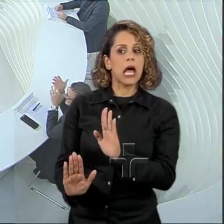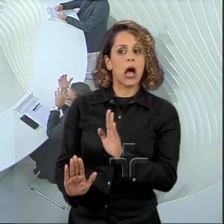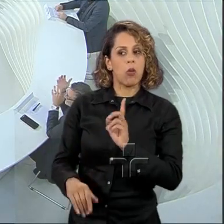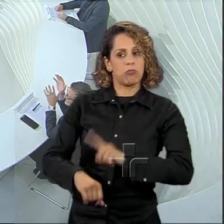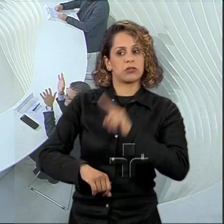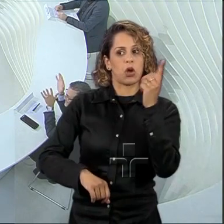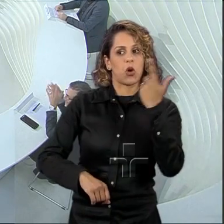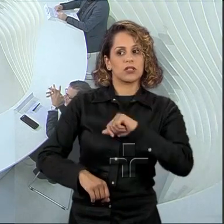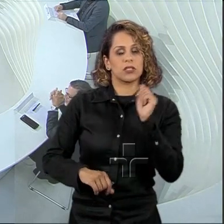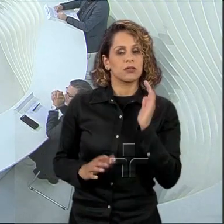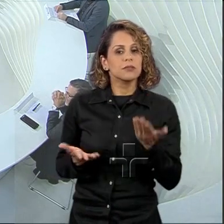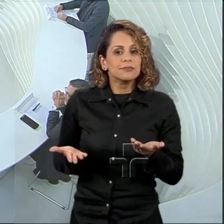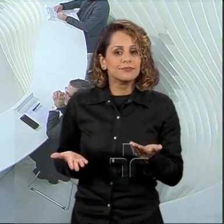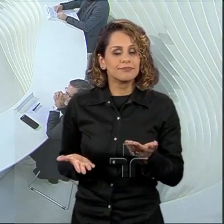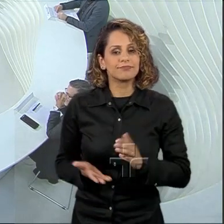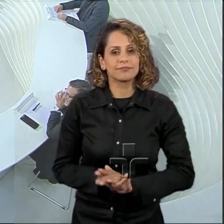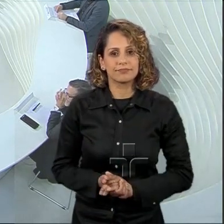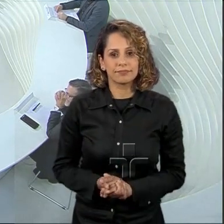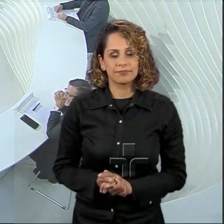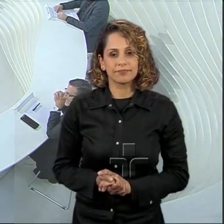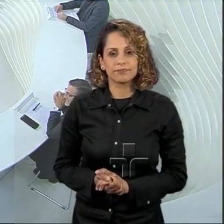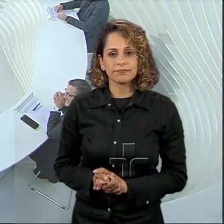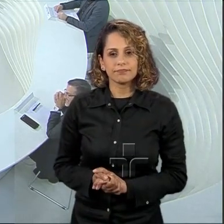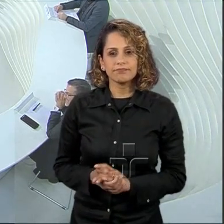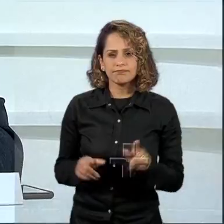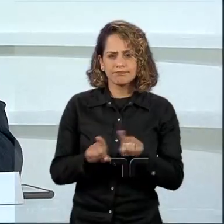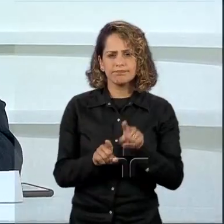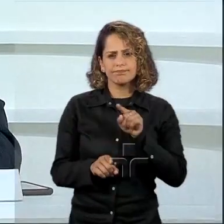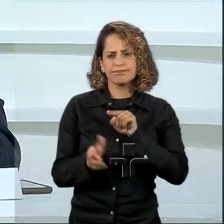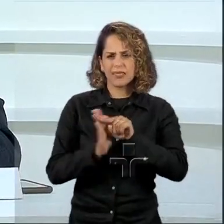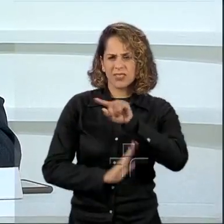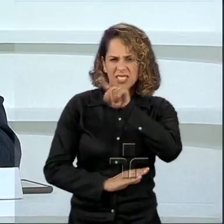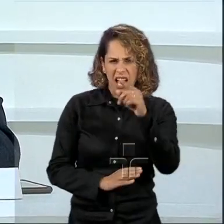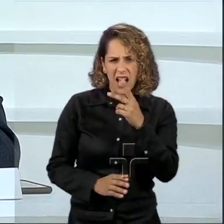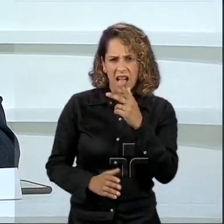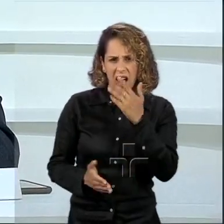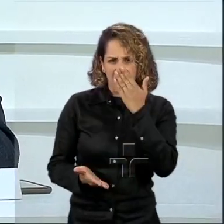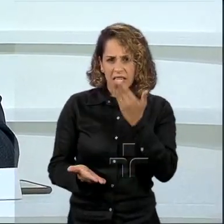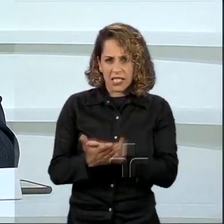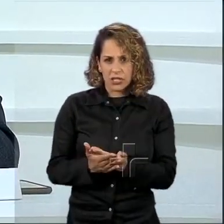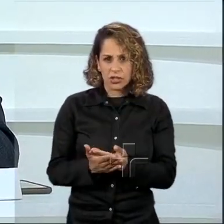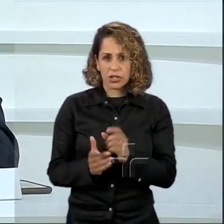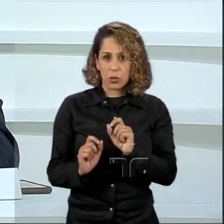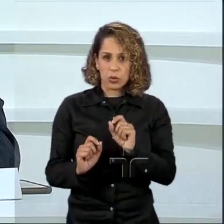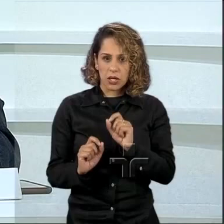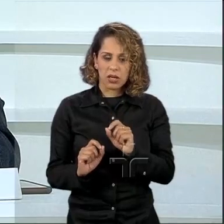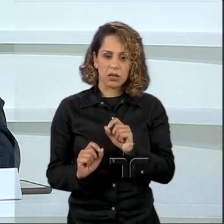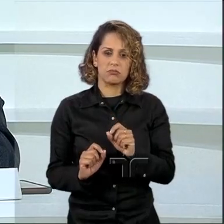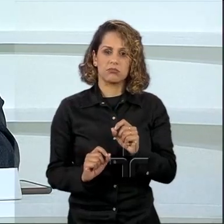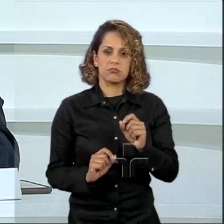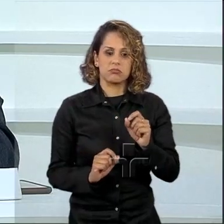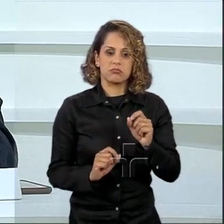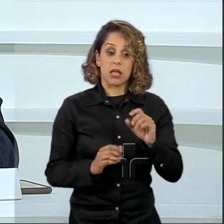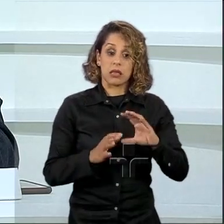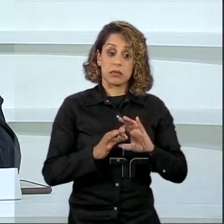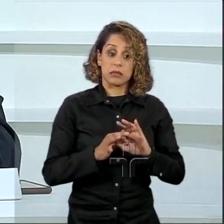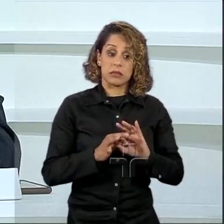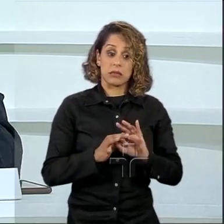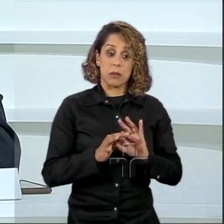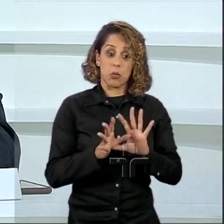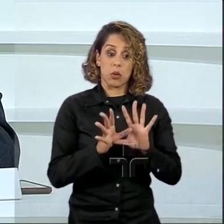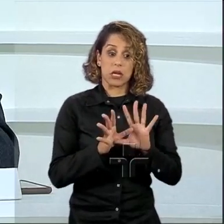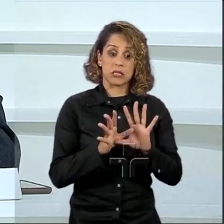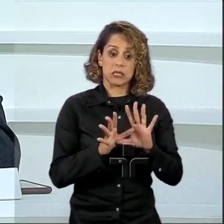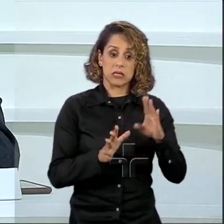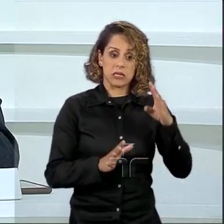falou da falha destruição do outro lado. sistema, vocês acreditam que a democracia está em risco com o Bolsonaro? Eu sinceramente, posso ser